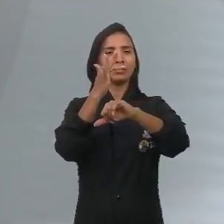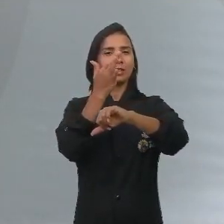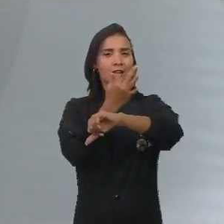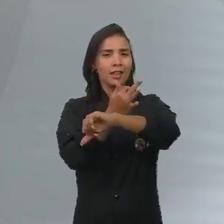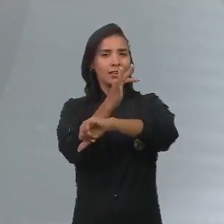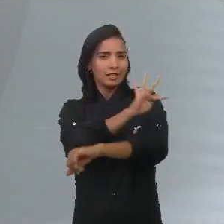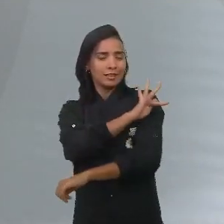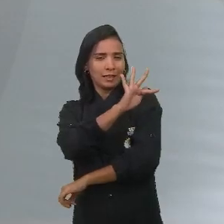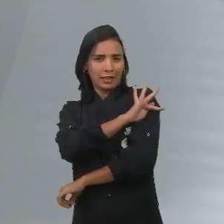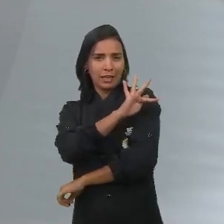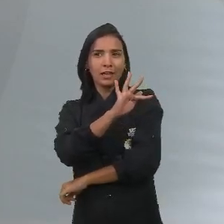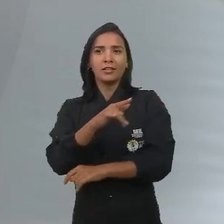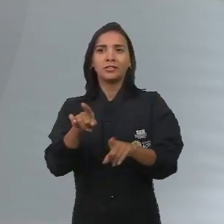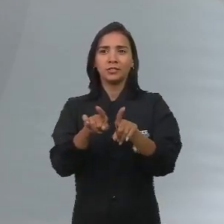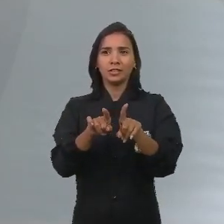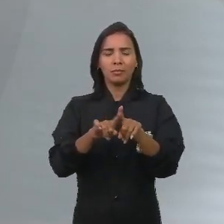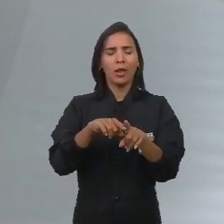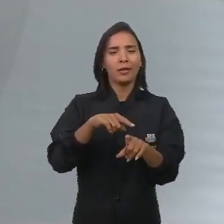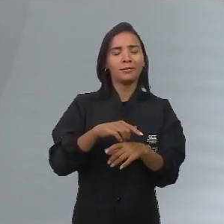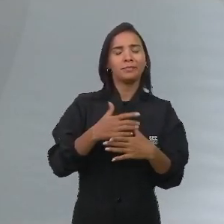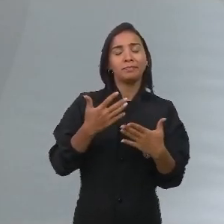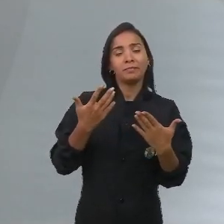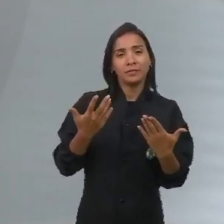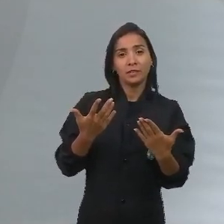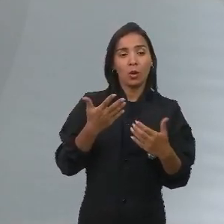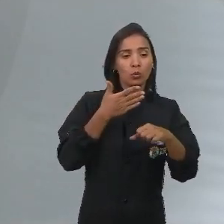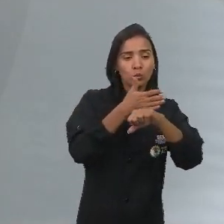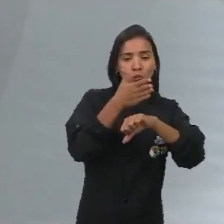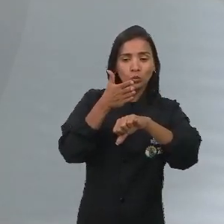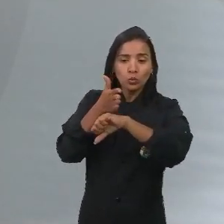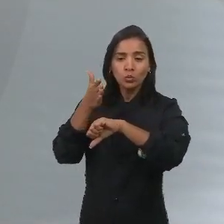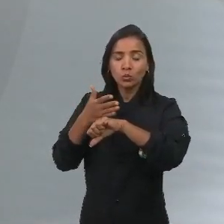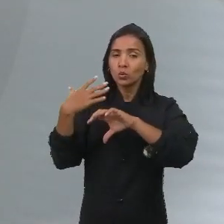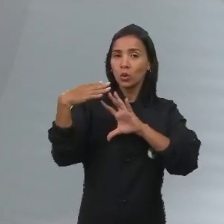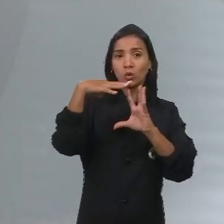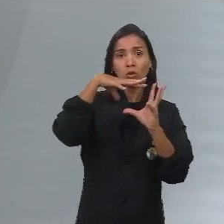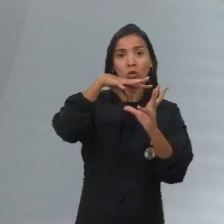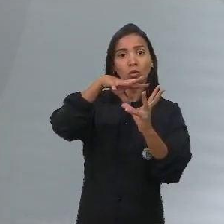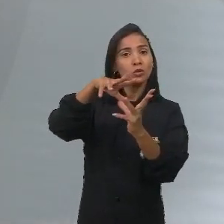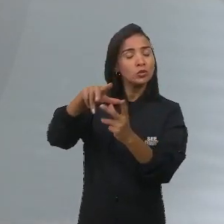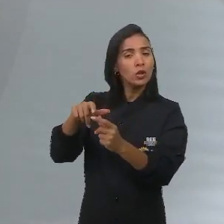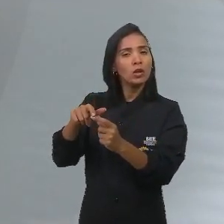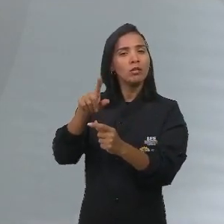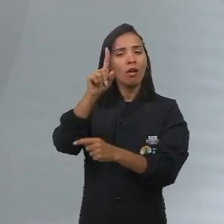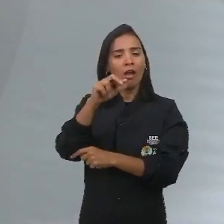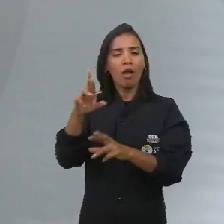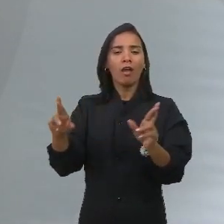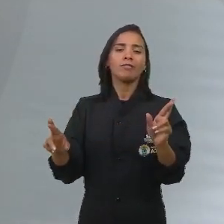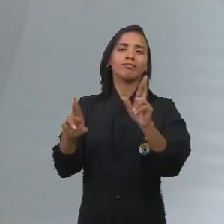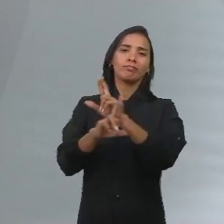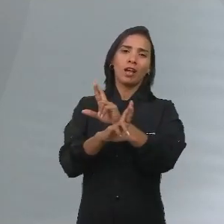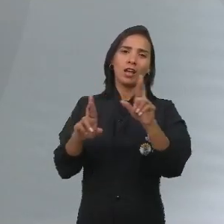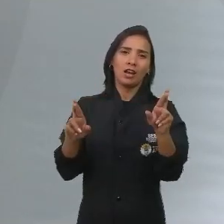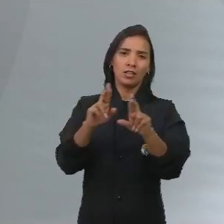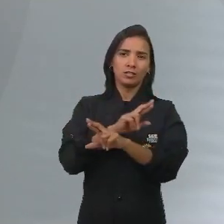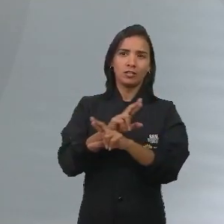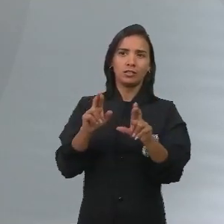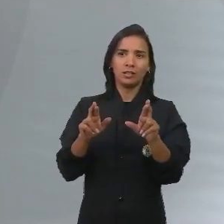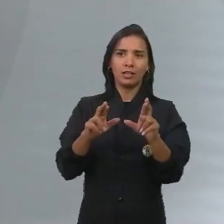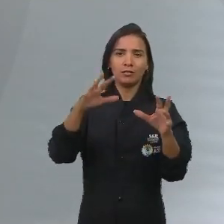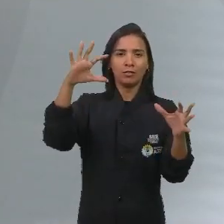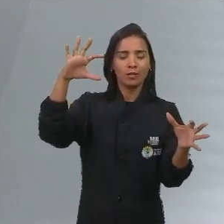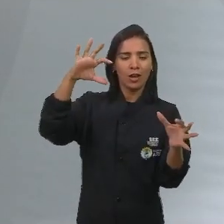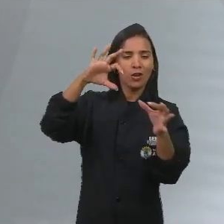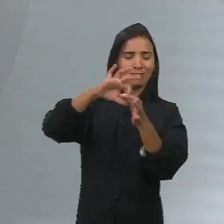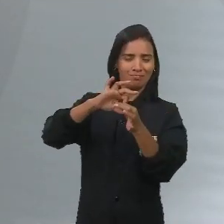4 1 2 3 4 vejam que todos esses direcionamentos todas essas Vertentes elas vão estar aqui embc na